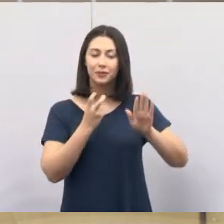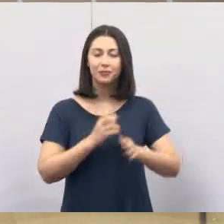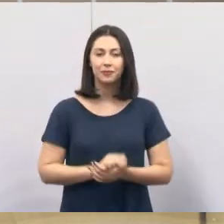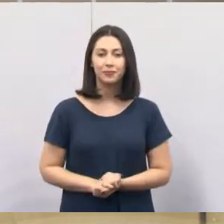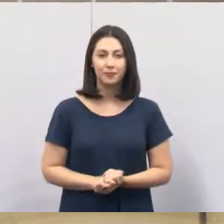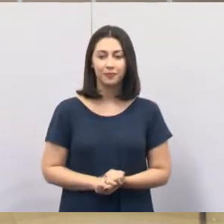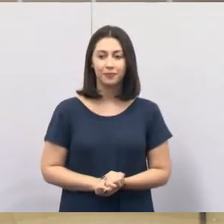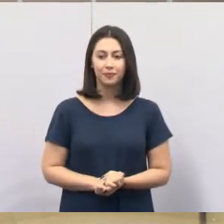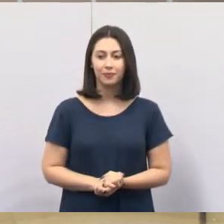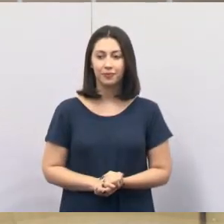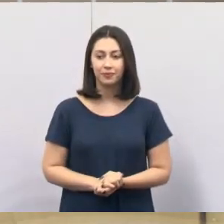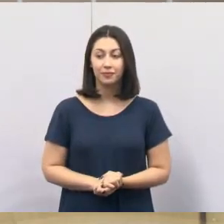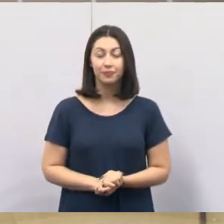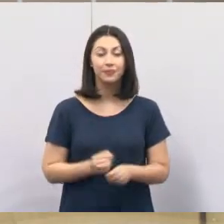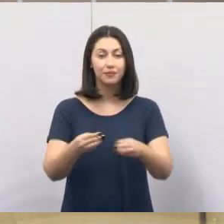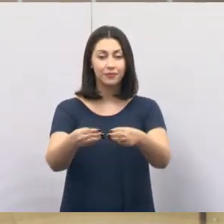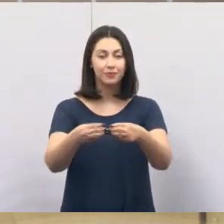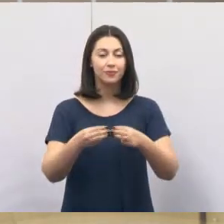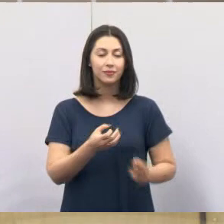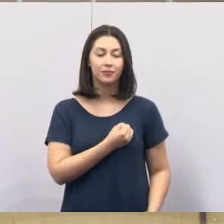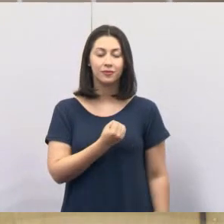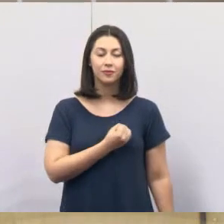Lua. Moção